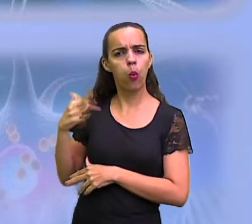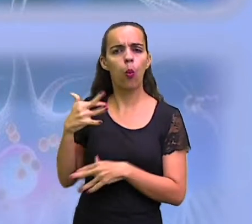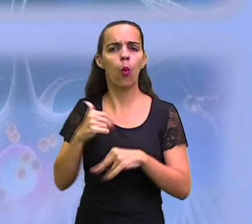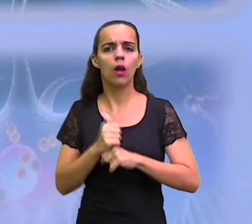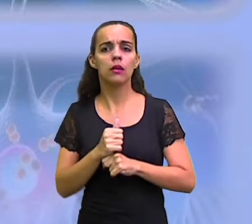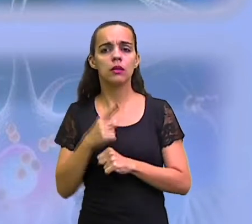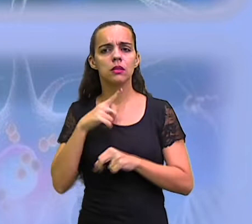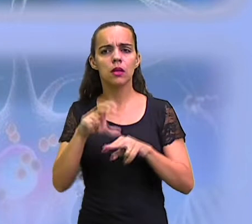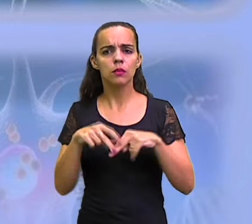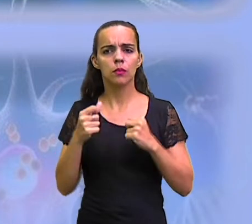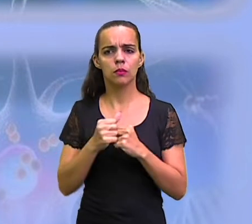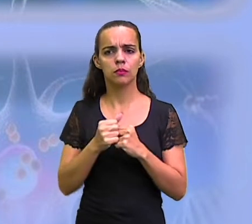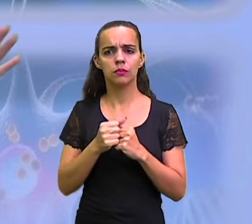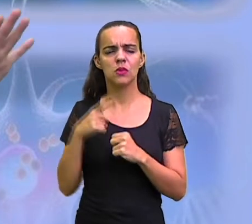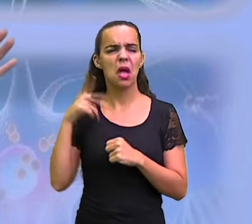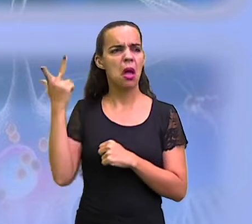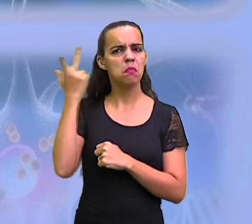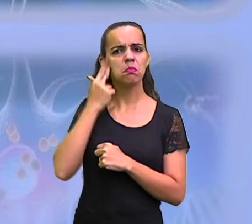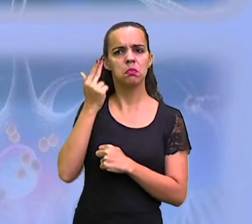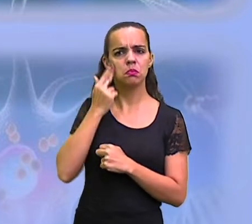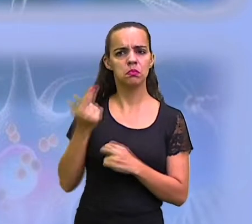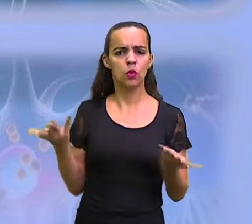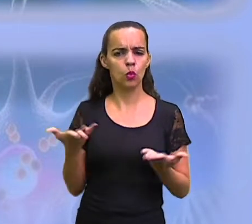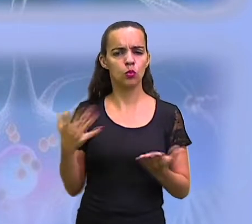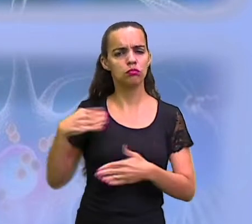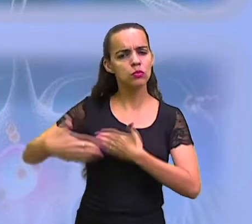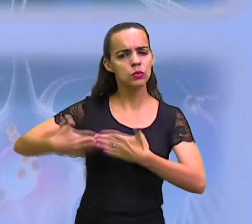primário, que é bastante comum no nosso dia a